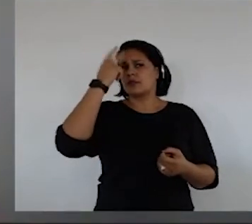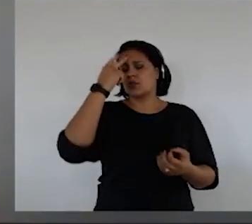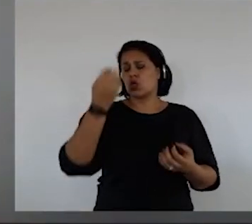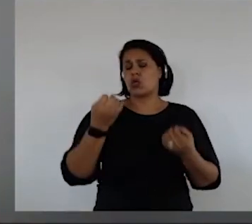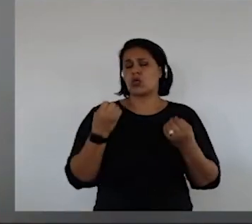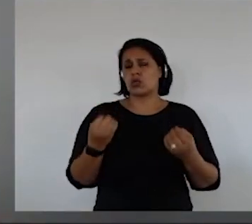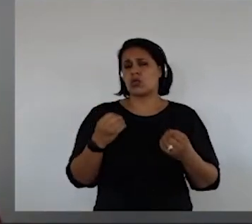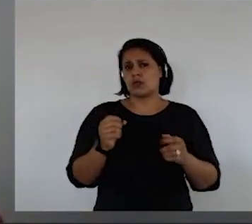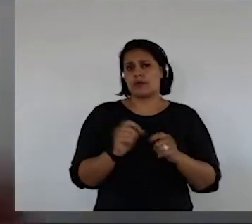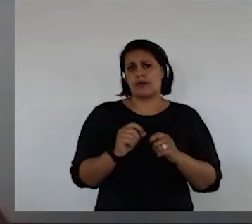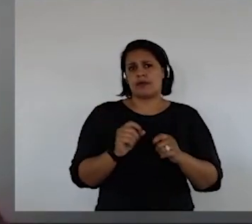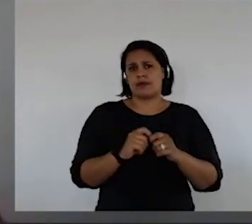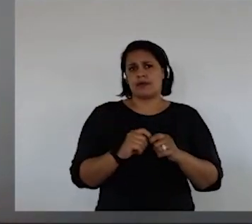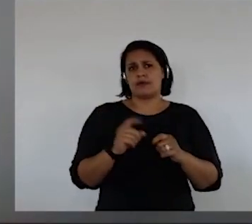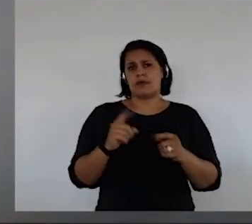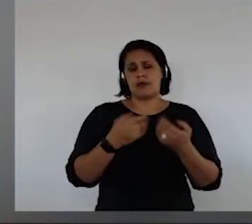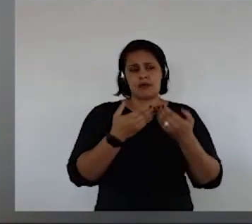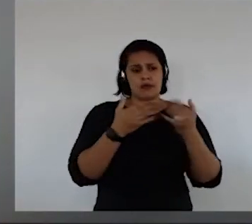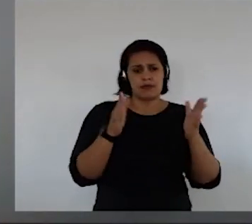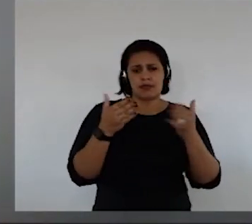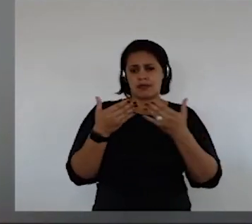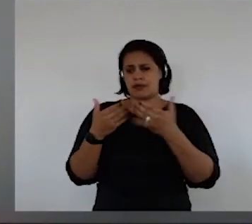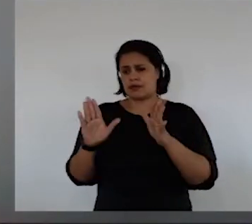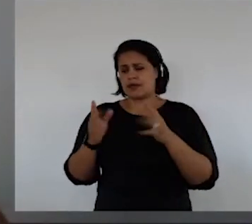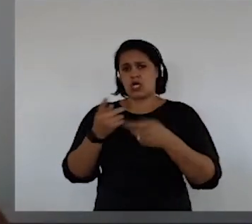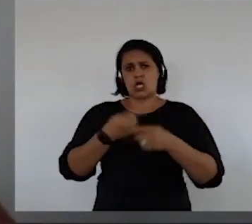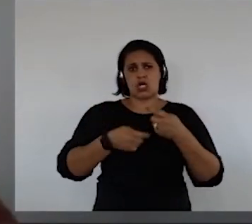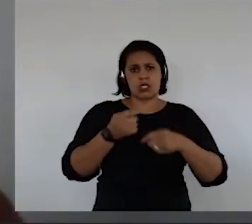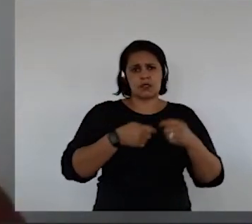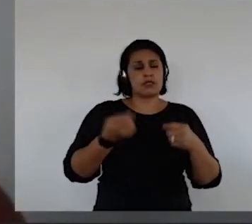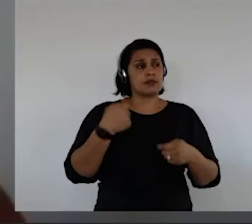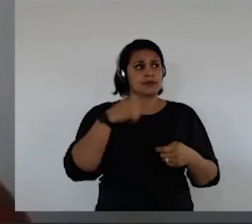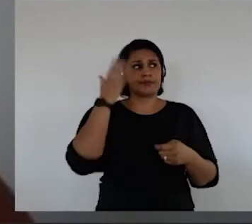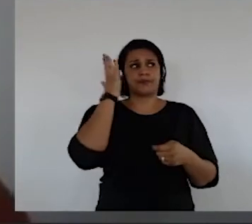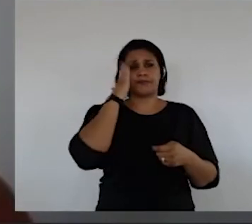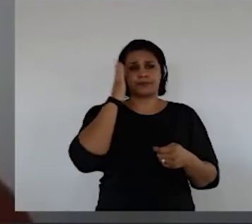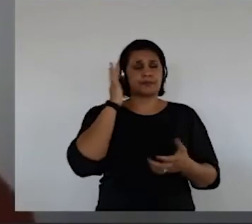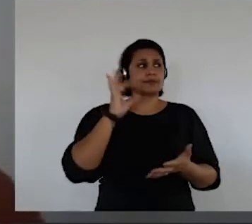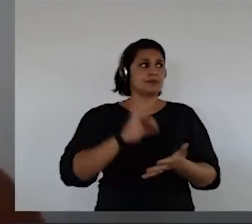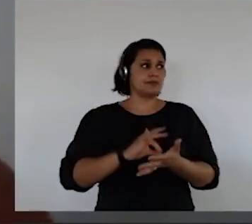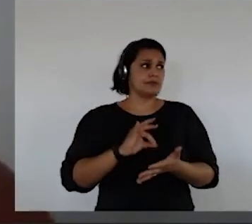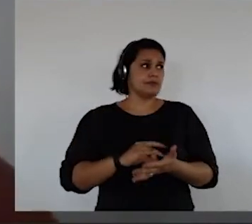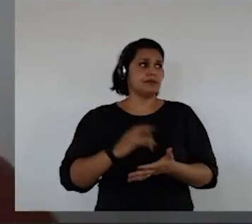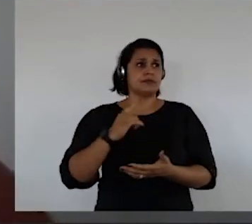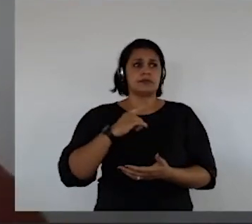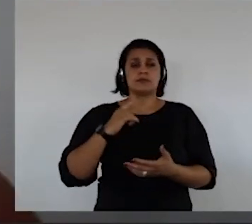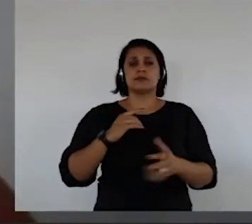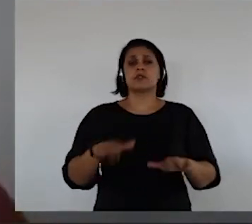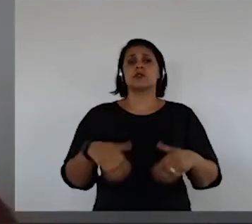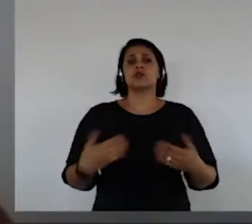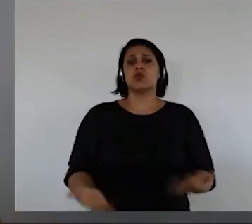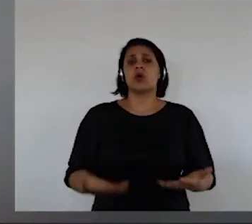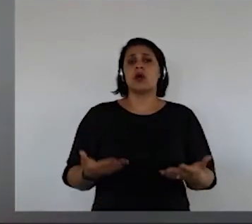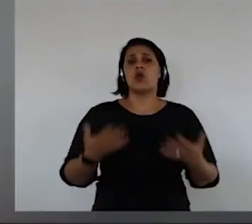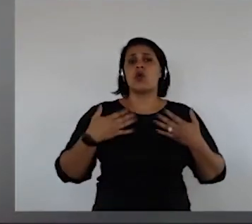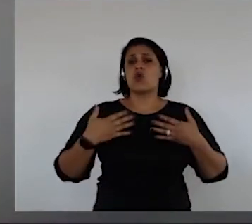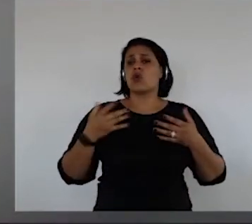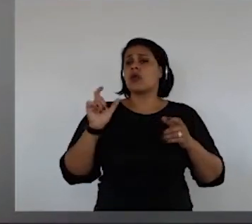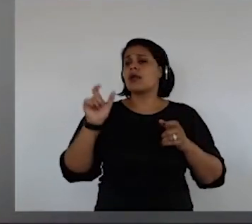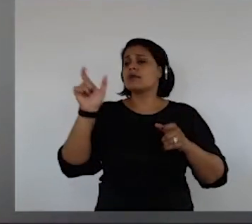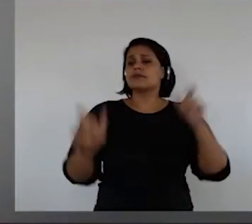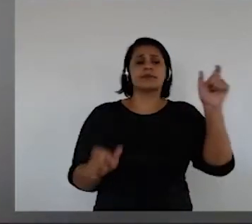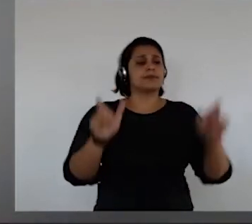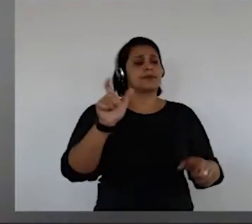proposta de reabertura da economia, a gente sabe muito bem, né, quais serão os corpos que vão ser mais